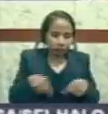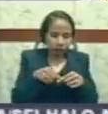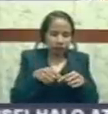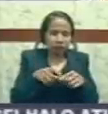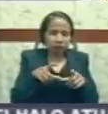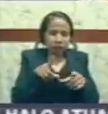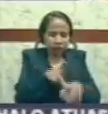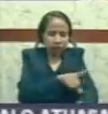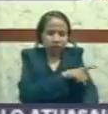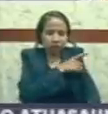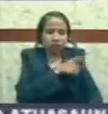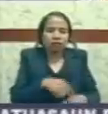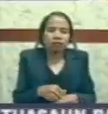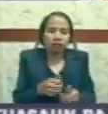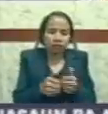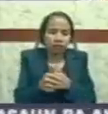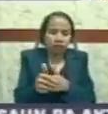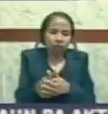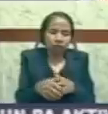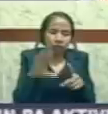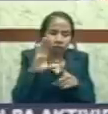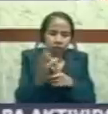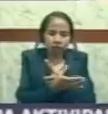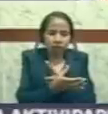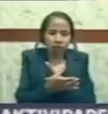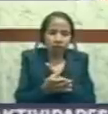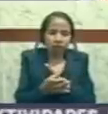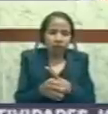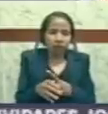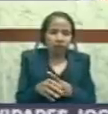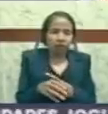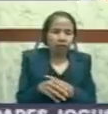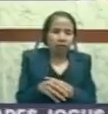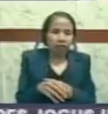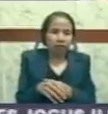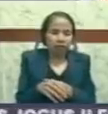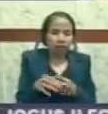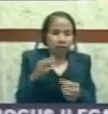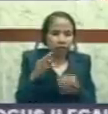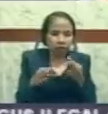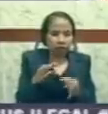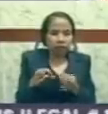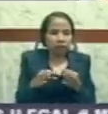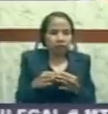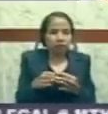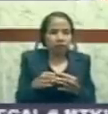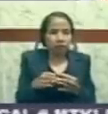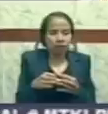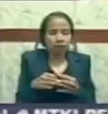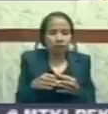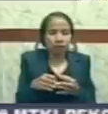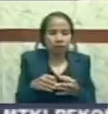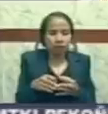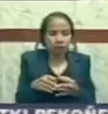tem baseia-se na classificação orgânica mesmo que apenas por